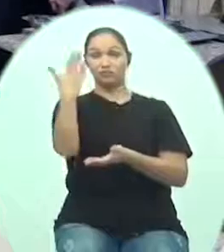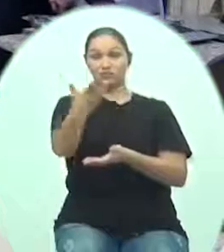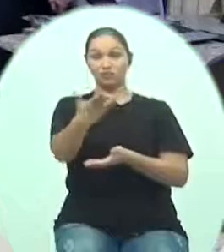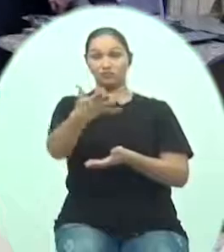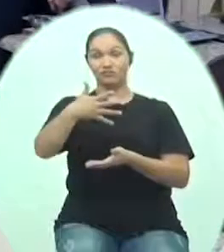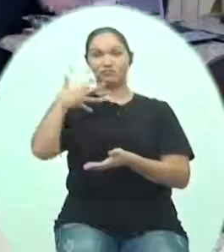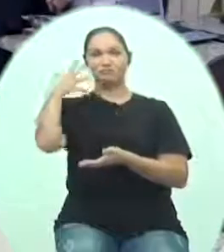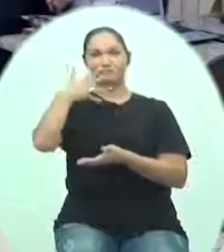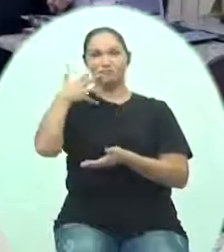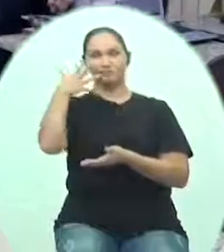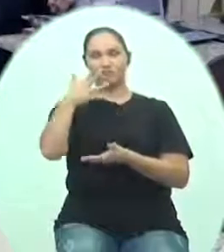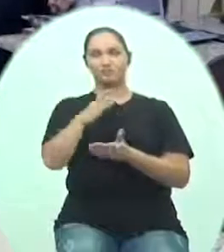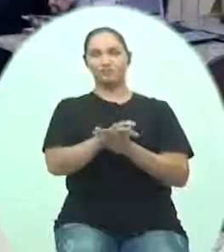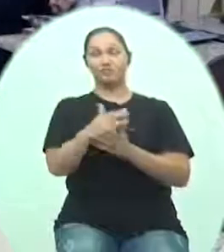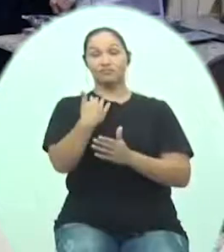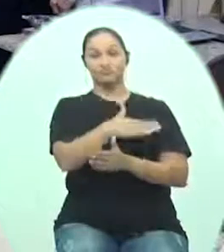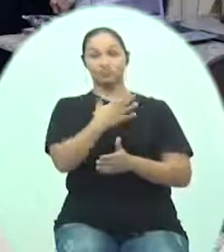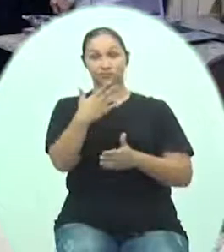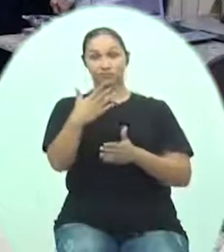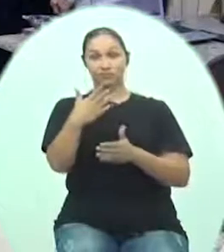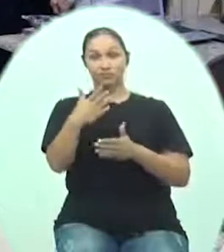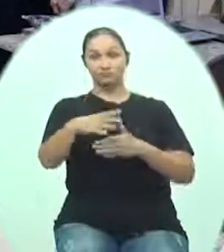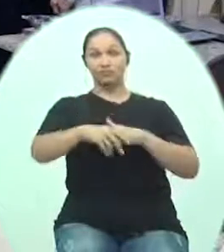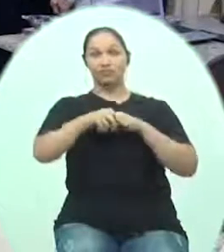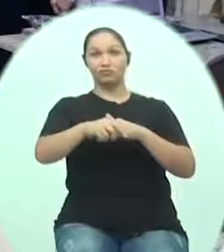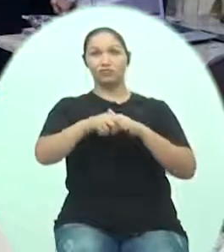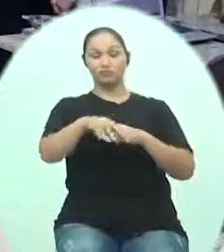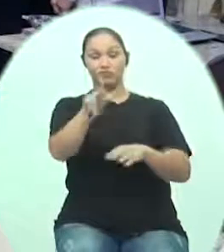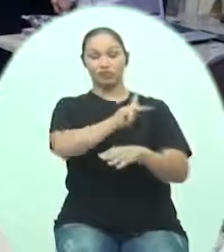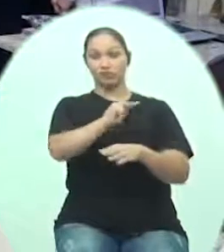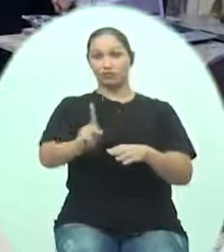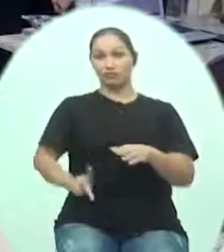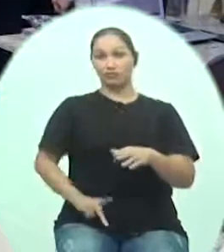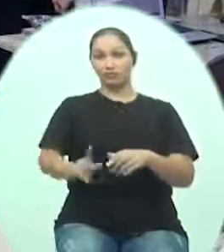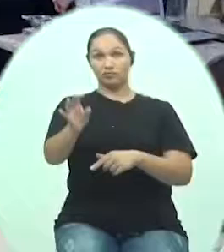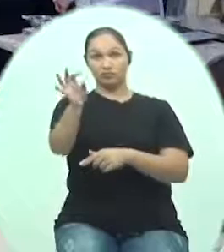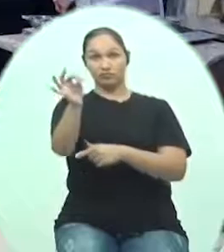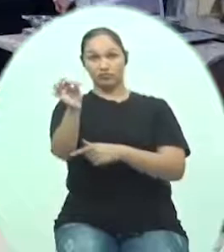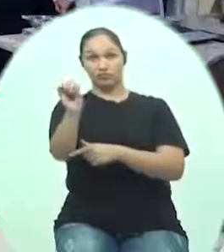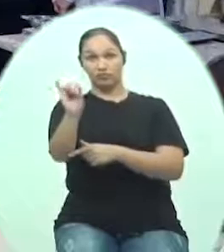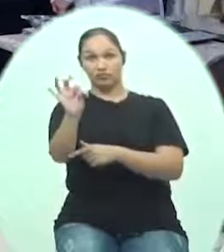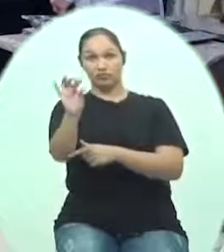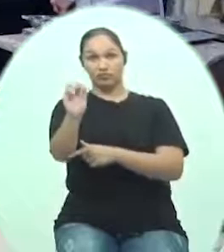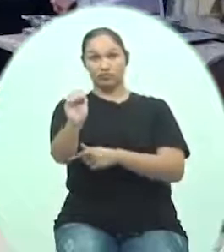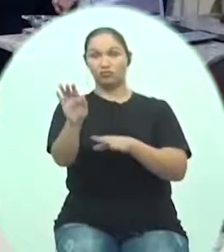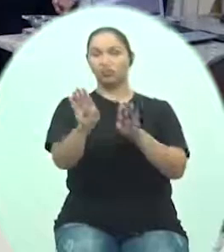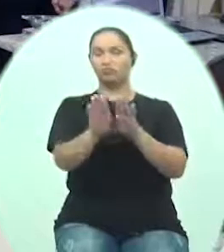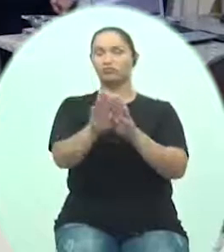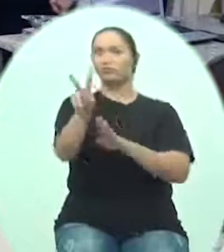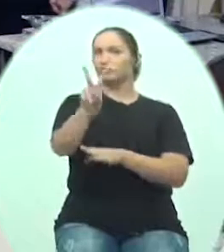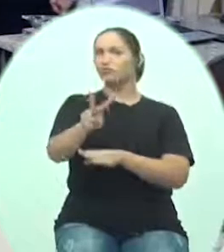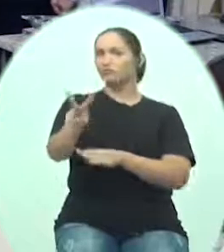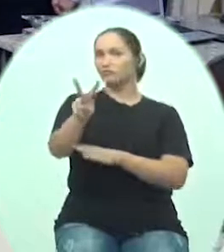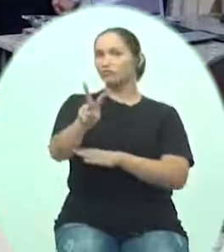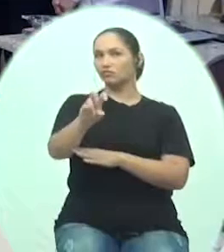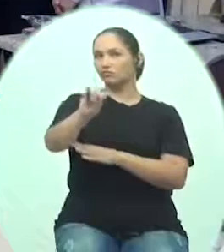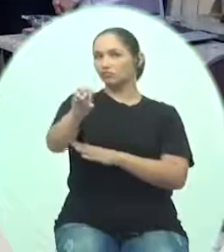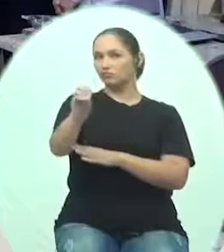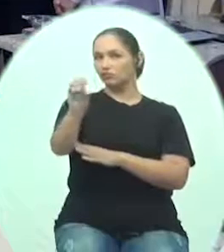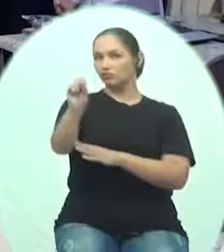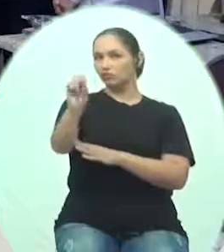nosso queria saudar nosso presidente o vereador